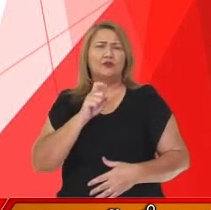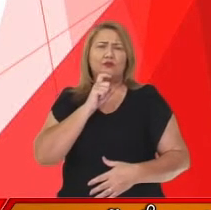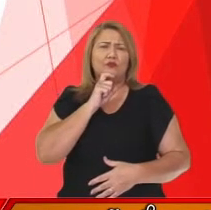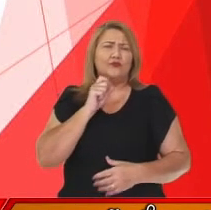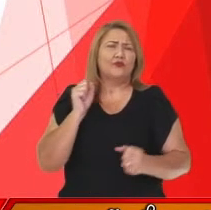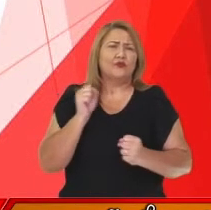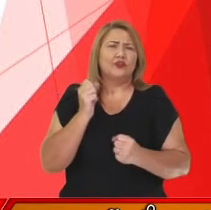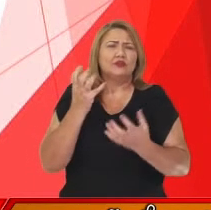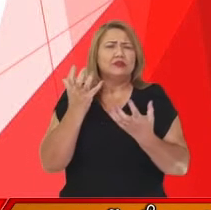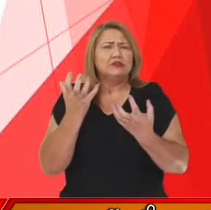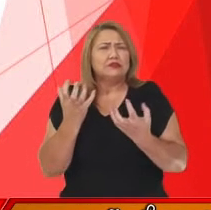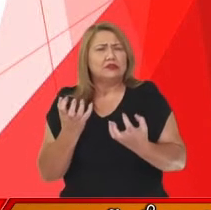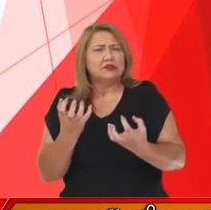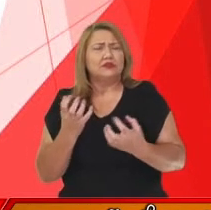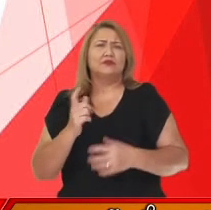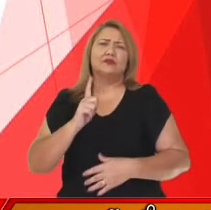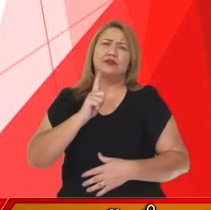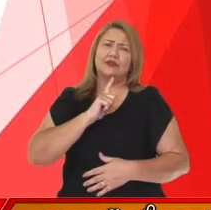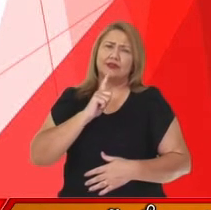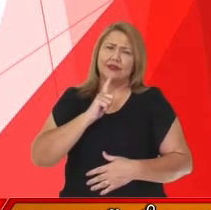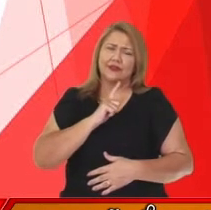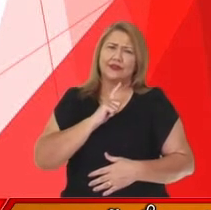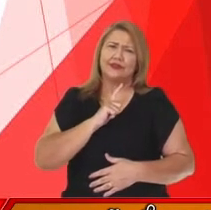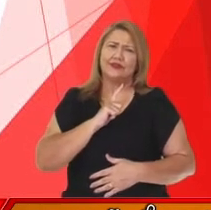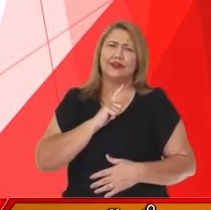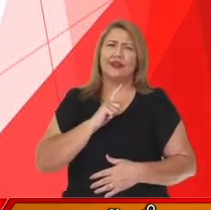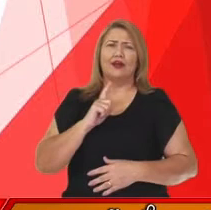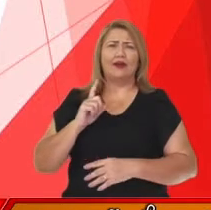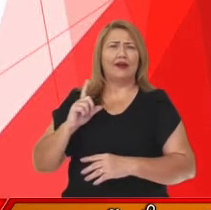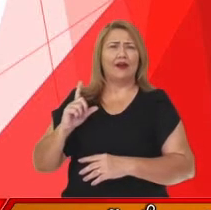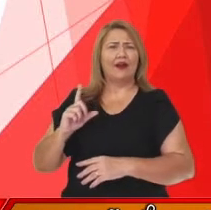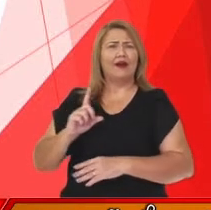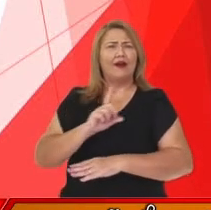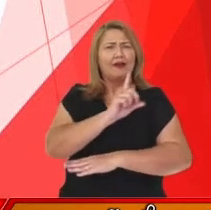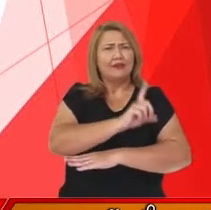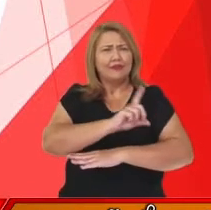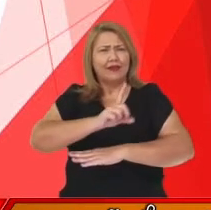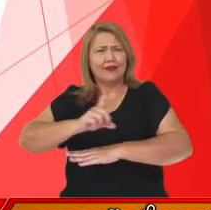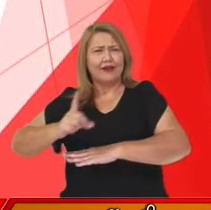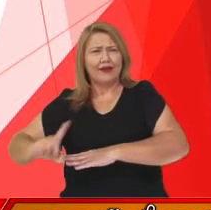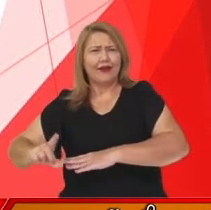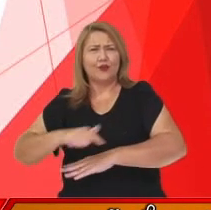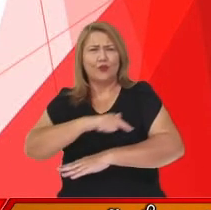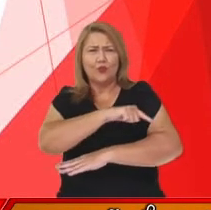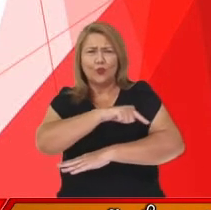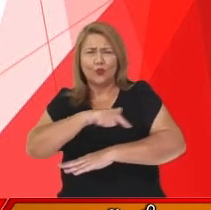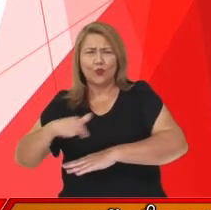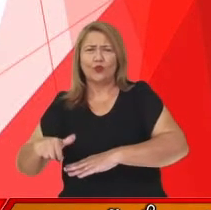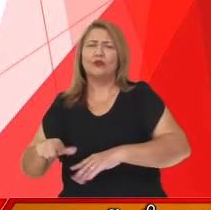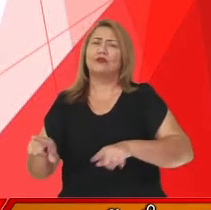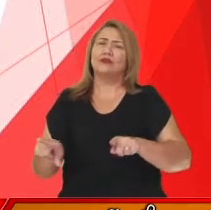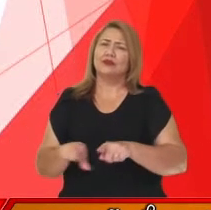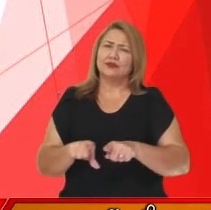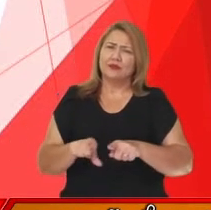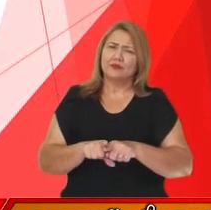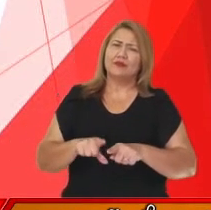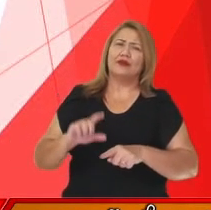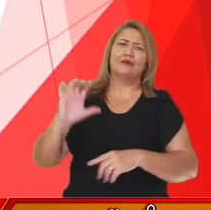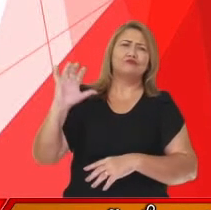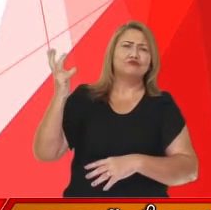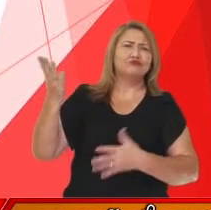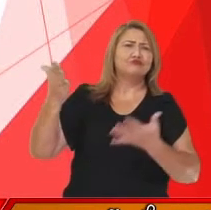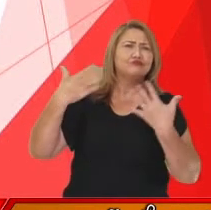né Nós temos aqui o clima desértico como também regiões de clima